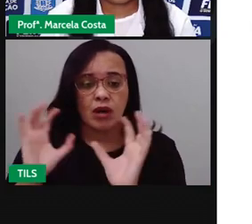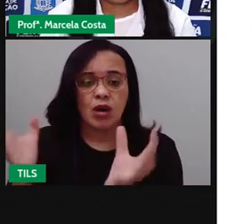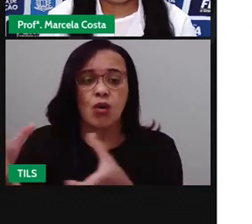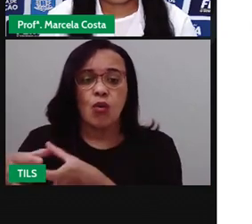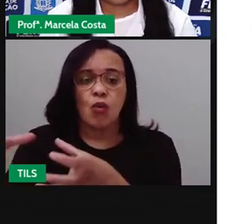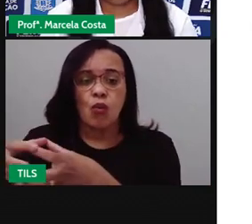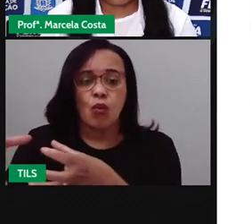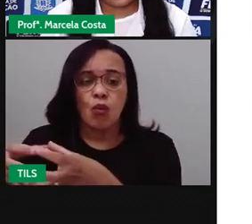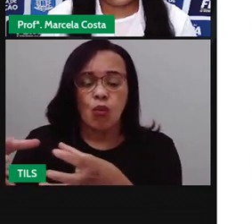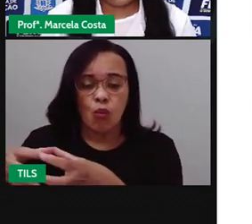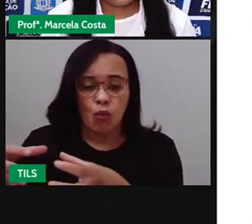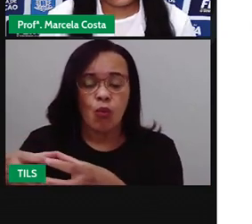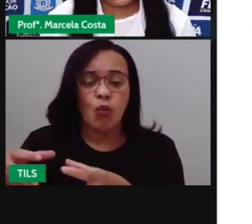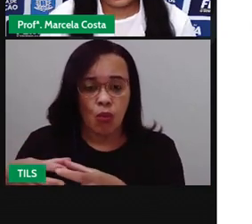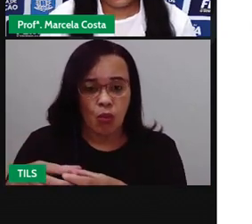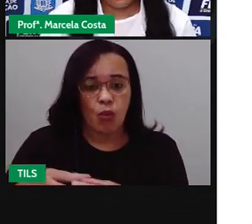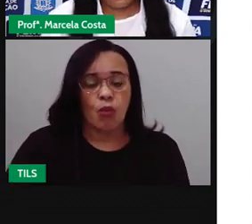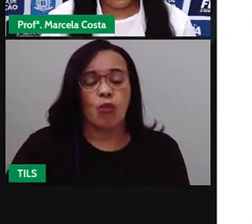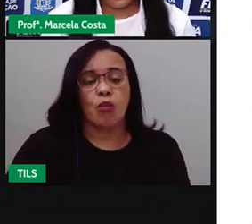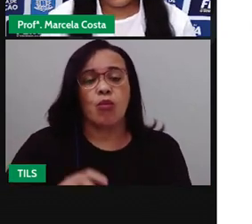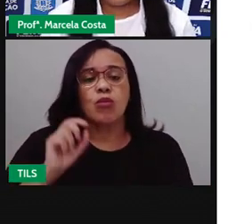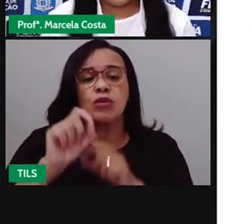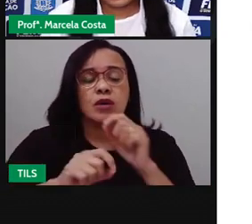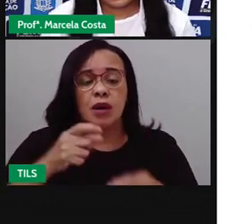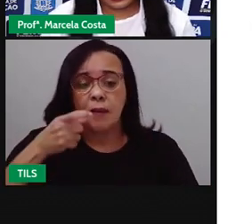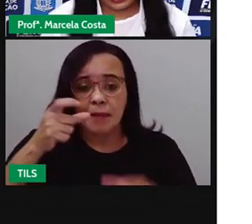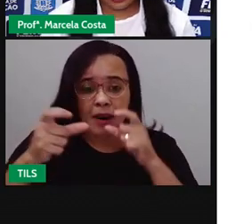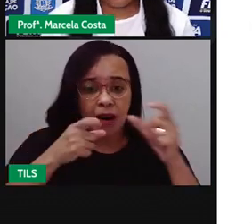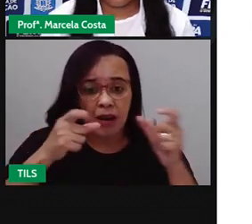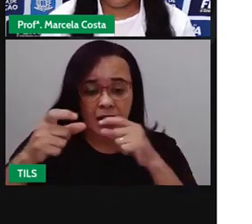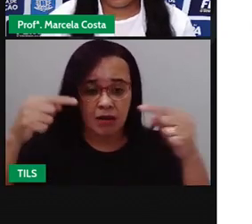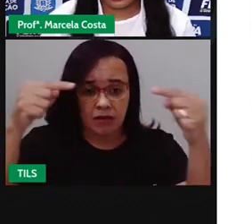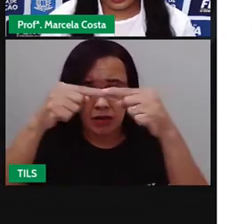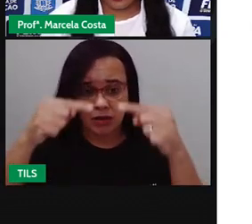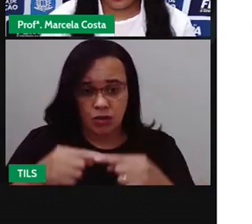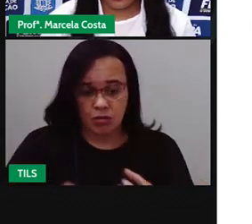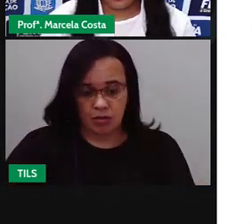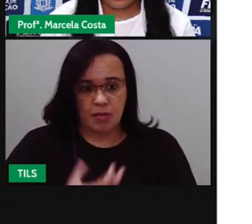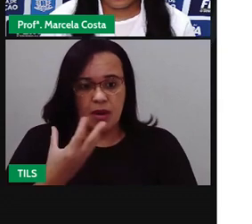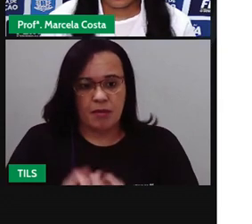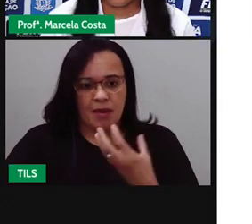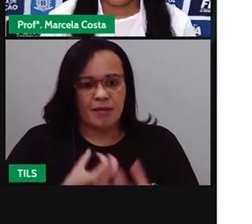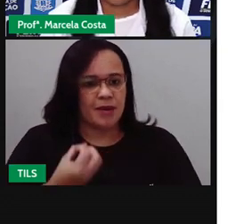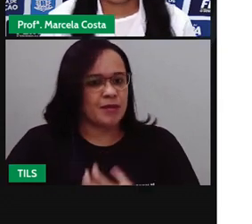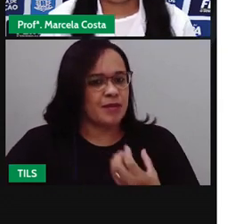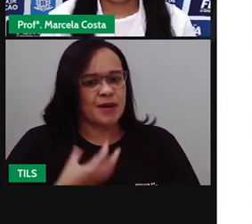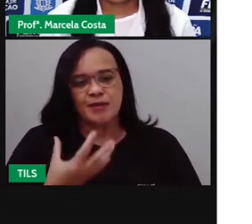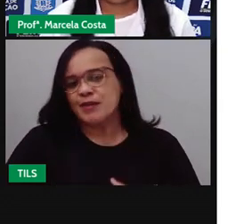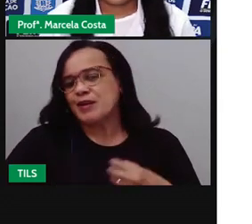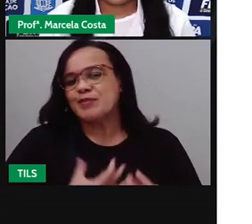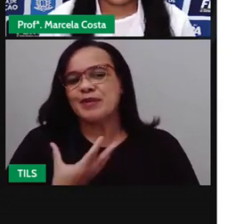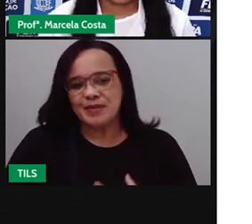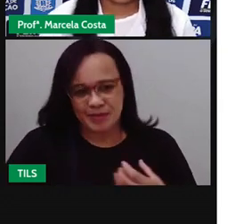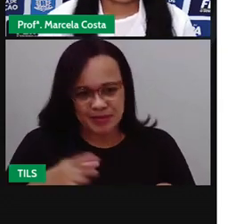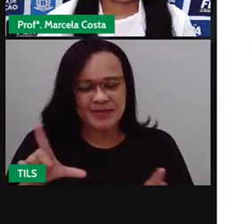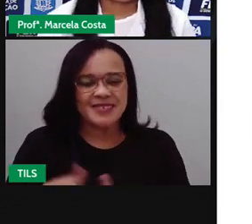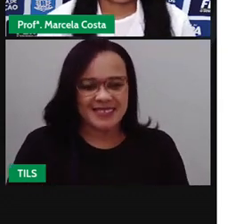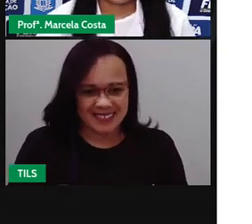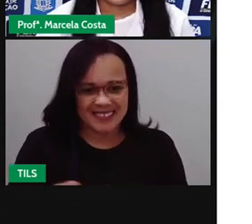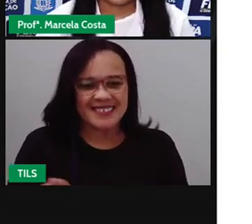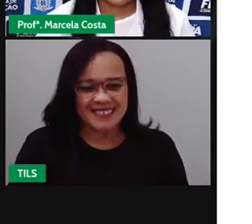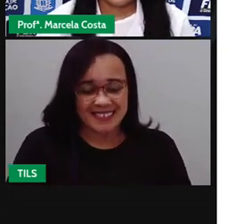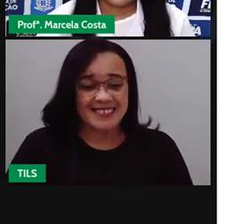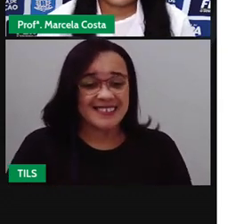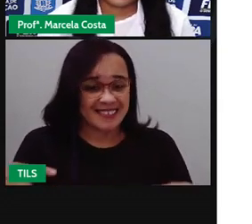versos rimados que compõem uma poesia, um cordel. Vamos ver aqui, crianças,